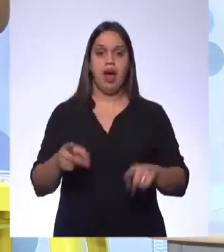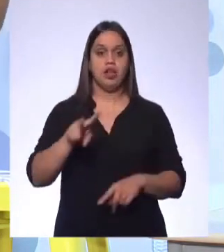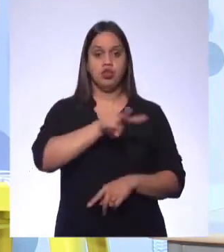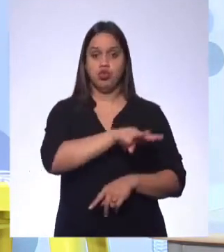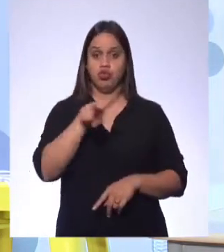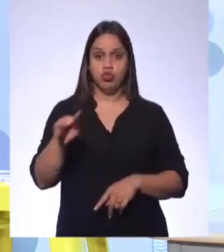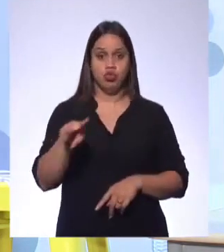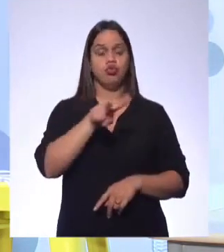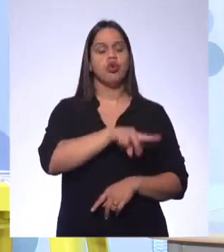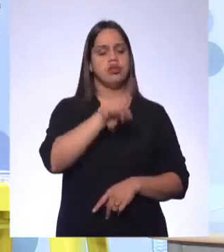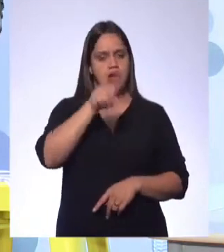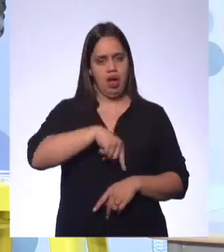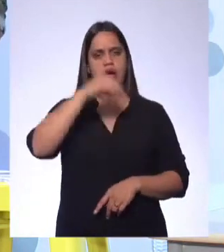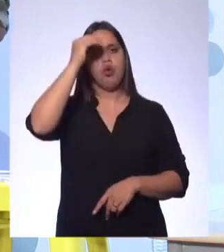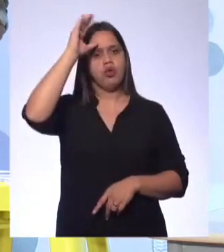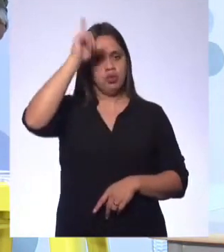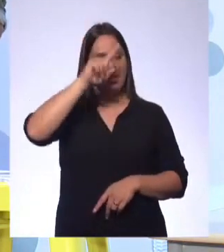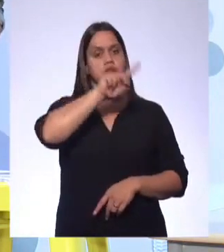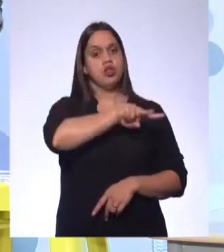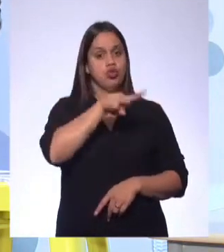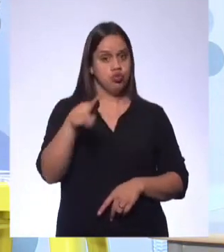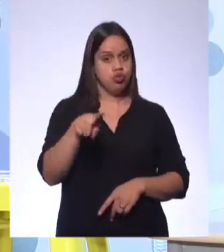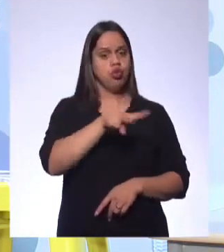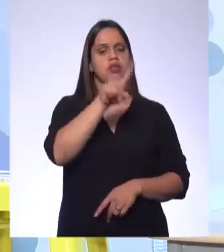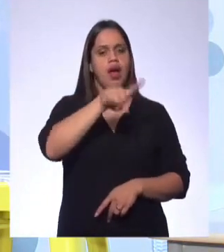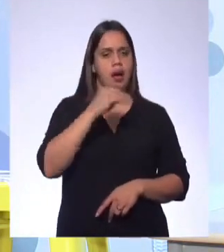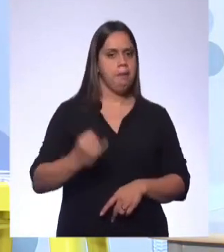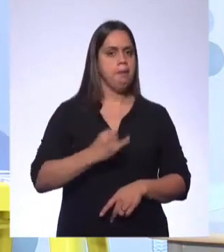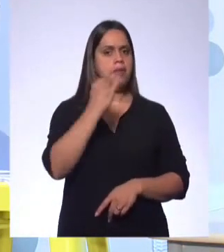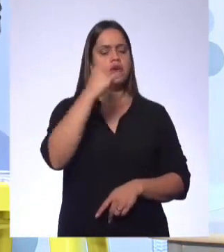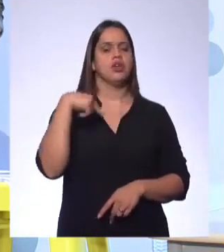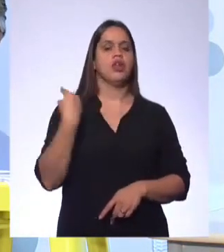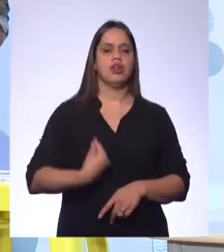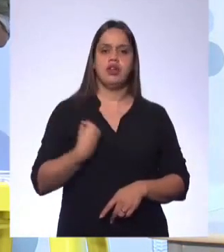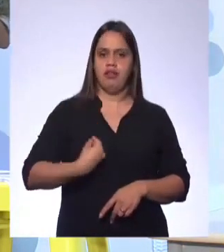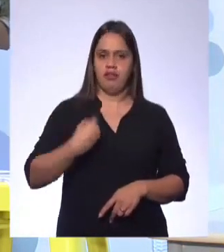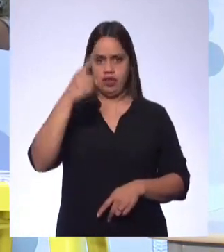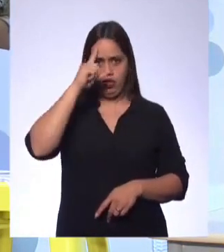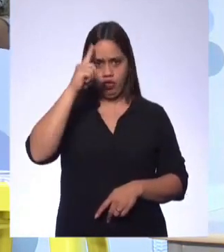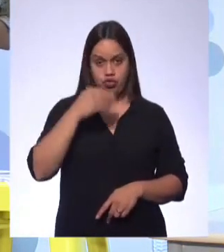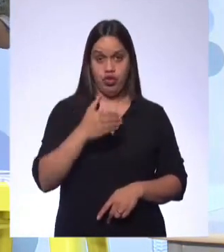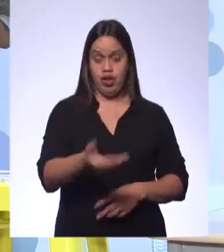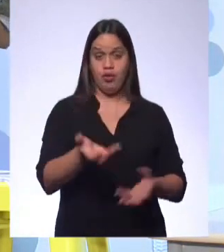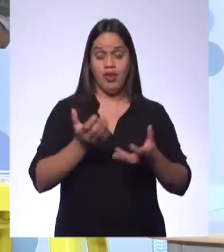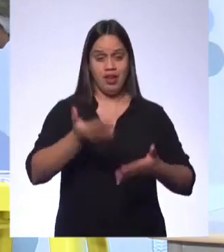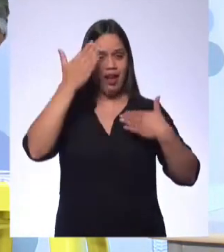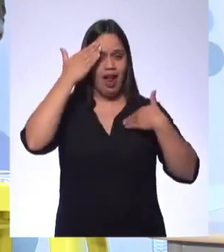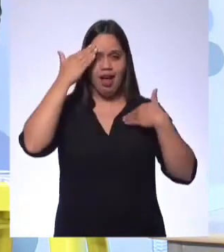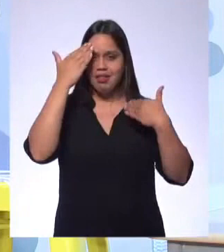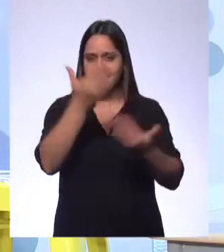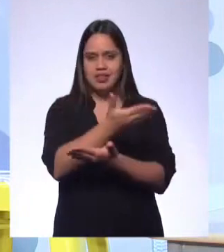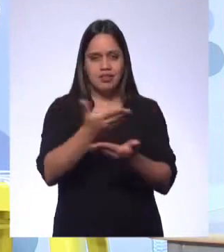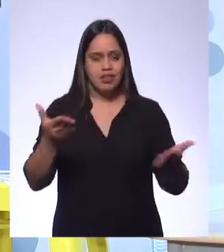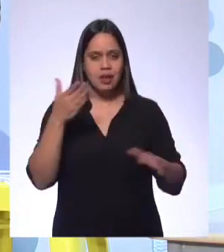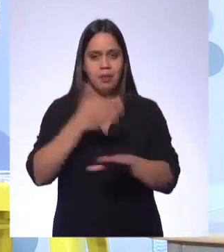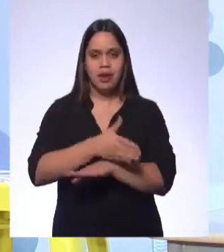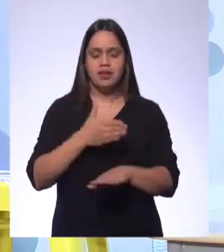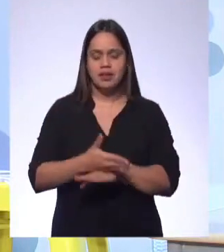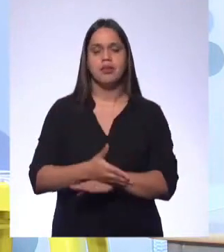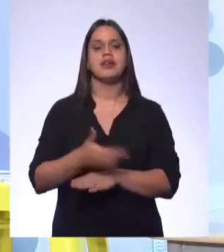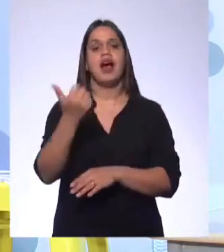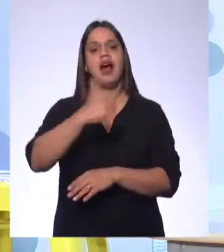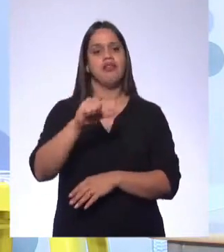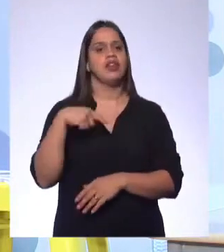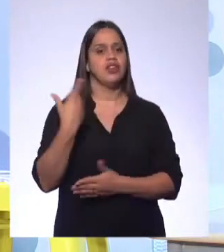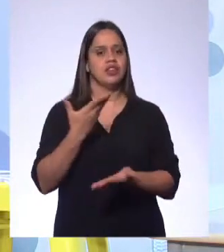de conhecimento e eles são importantes no nosso cotidiano, não é isso, Fabi? Nós queremos agradecer profundamente a participação de vocês.